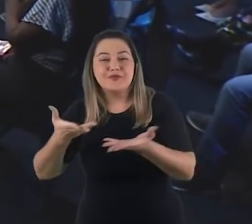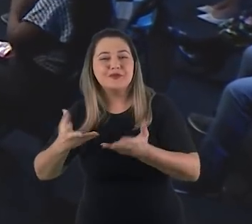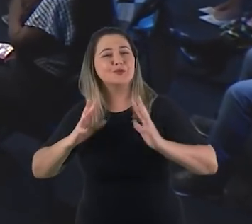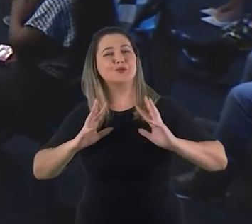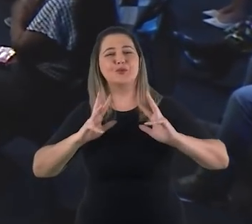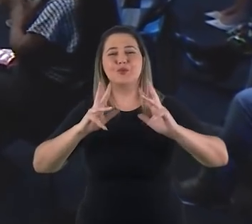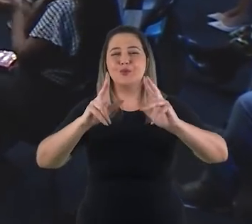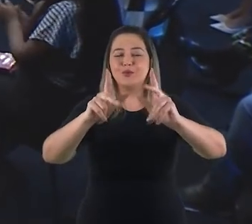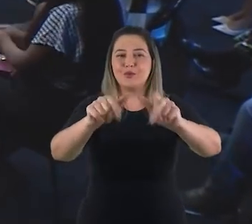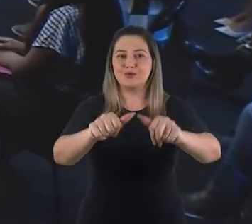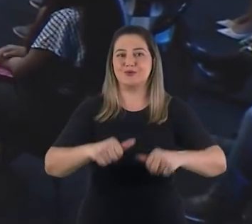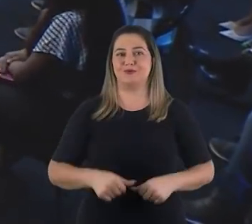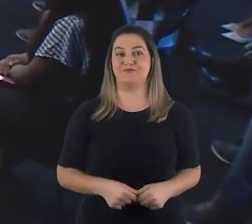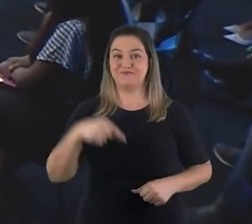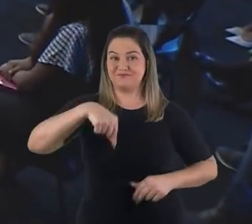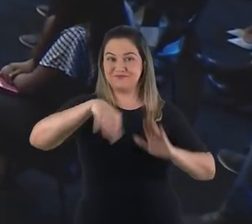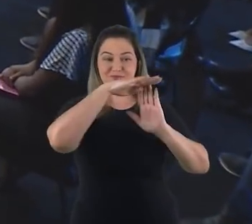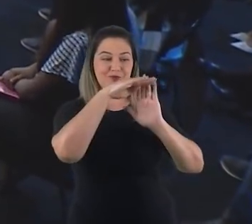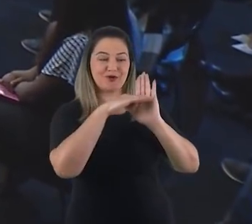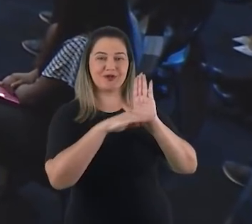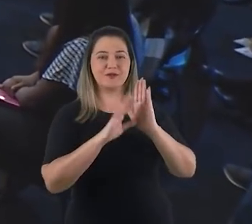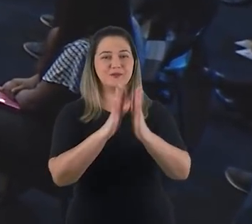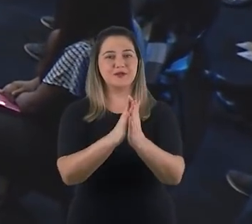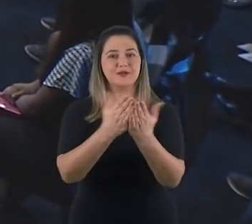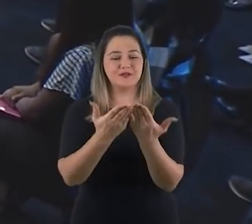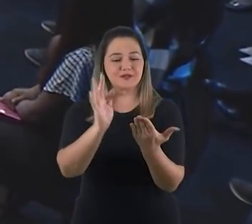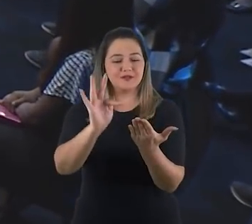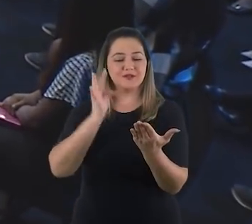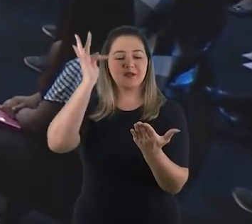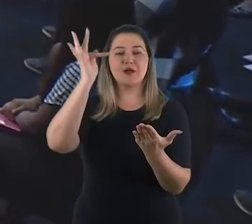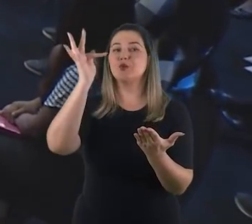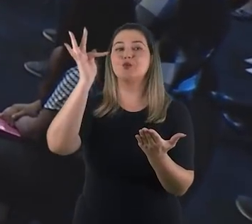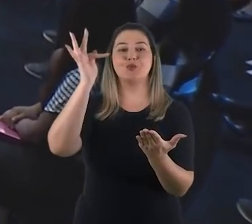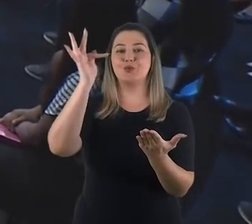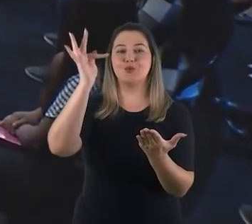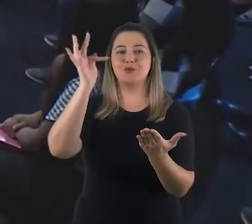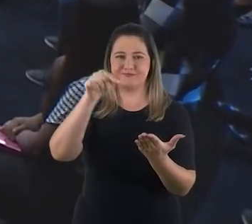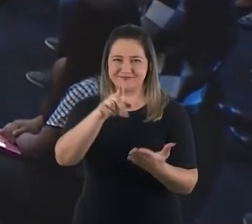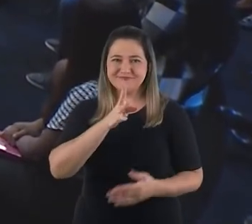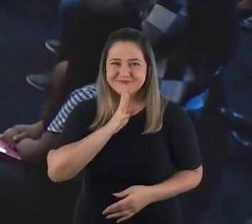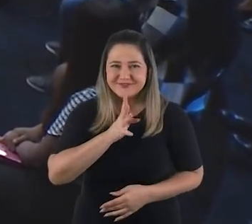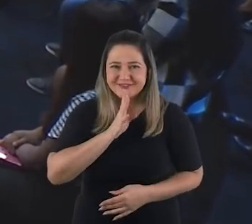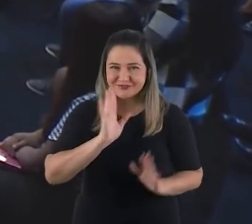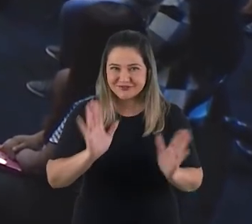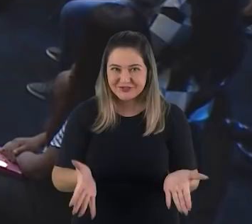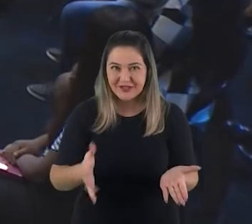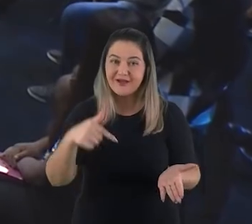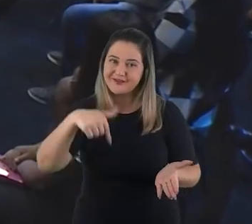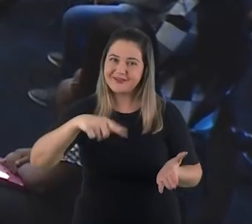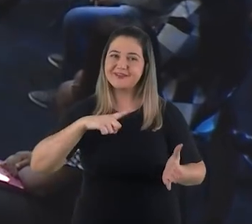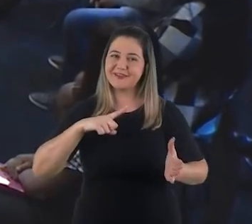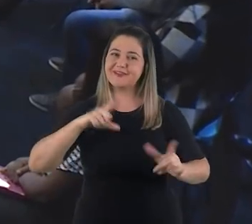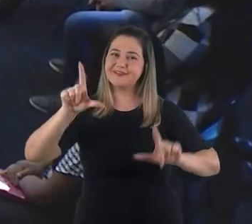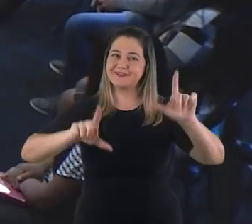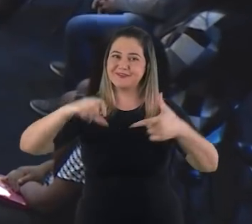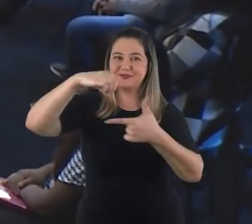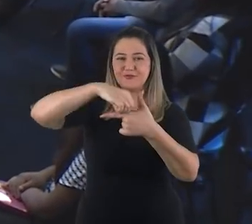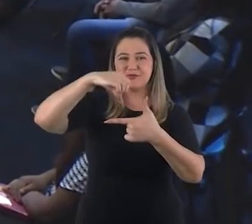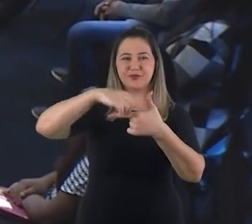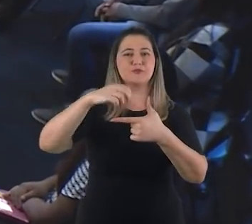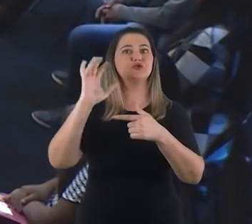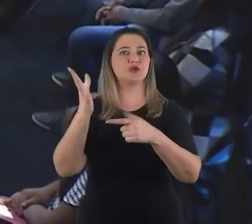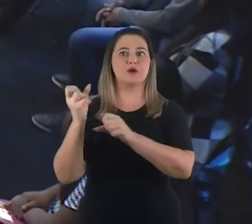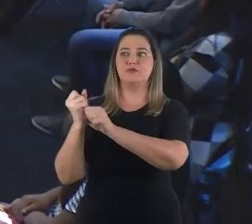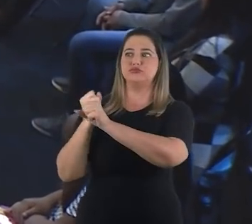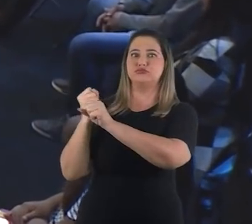Seja muito bem-vindo, seja muito bem-vinda. Este é o programa A Arena do Futuro, que você já conhece, tem acompanhado aqui na tela da TV Novo Tempo